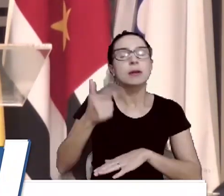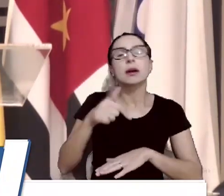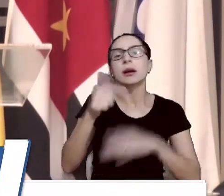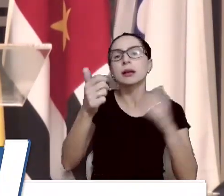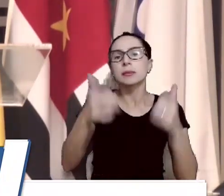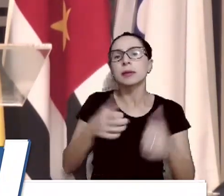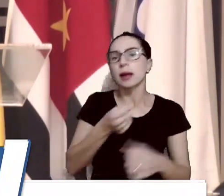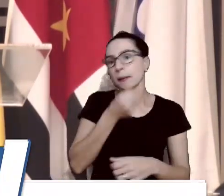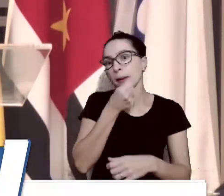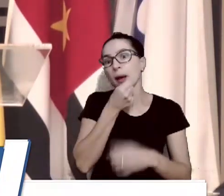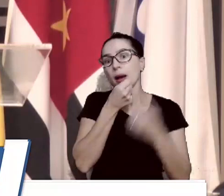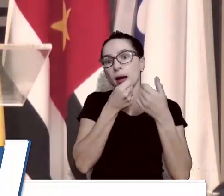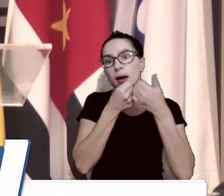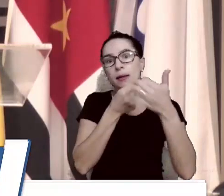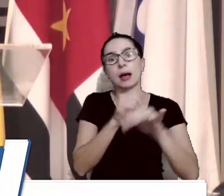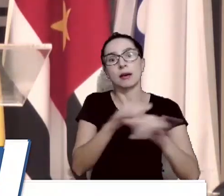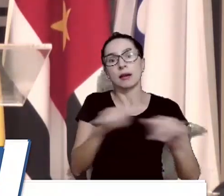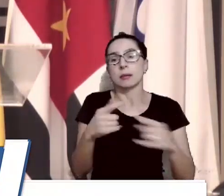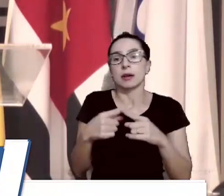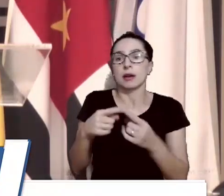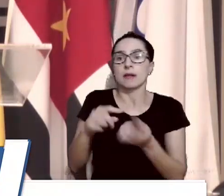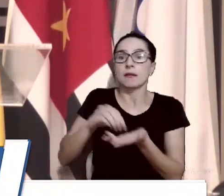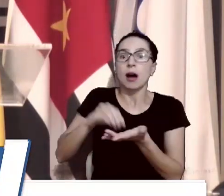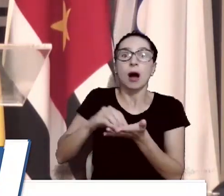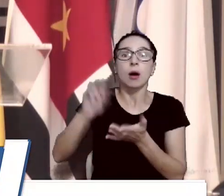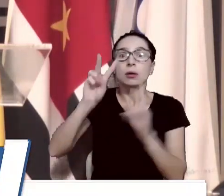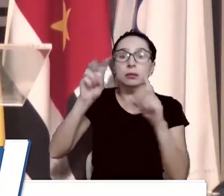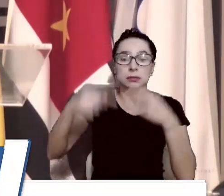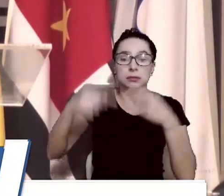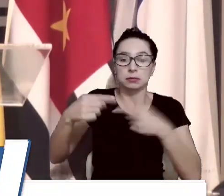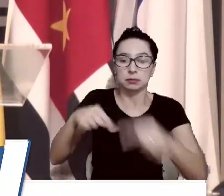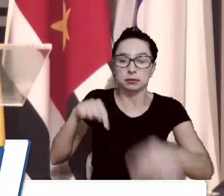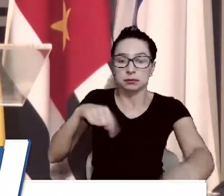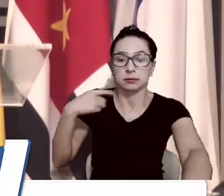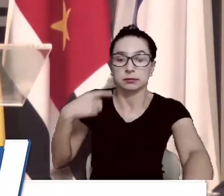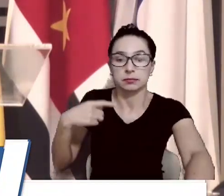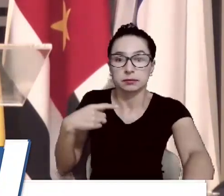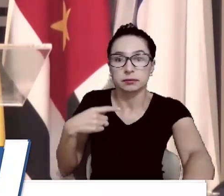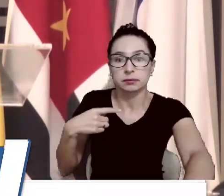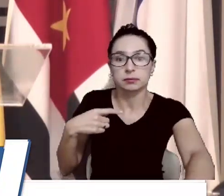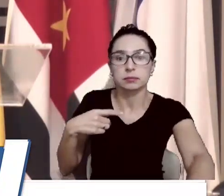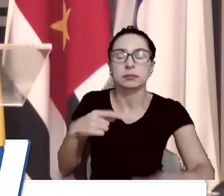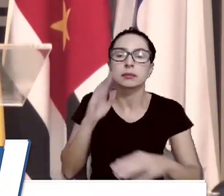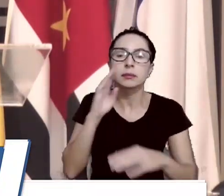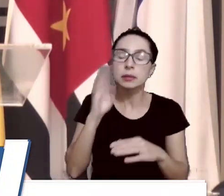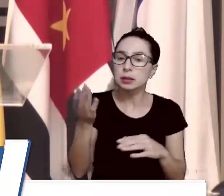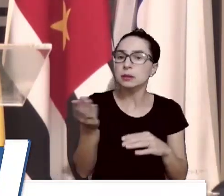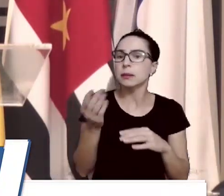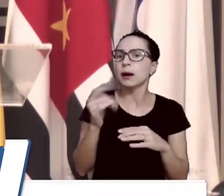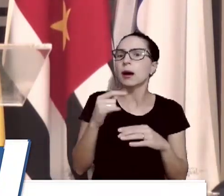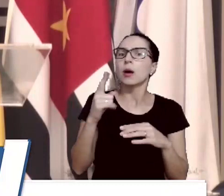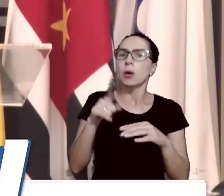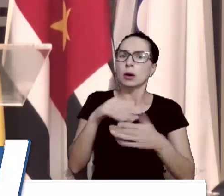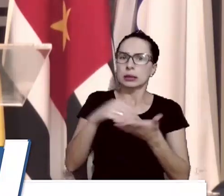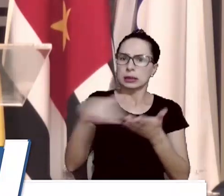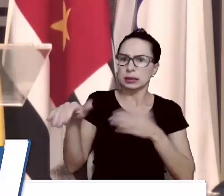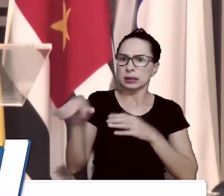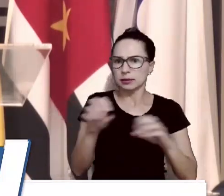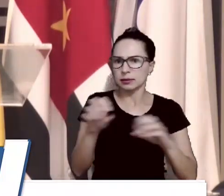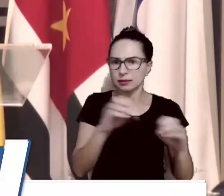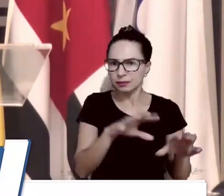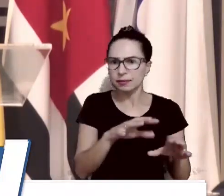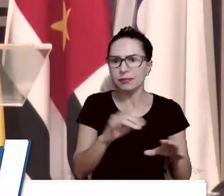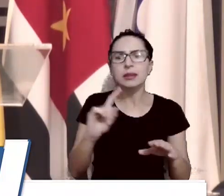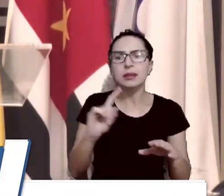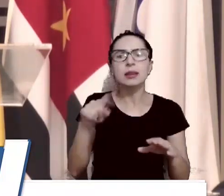porque a gente sente falta de ver isso sendo discutido na Câmara Municipal, muito mais especialmente com relação à Secretaria da Educação, que depois de